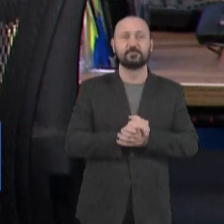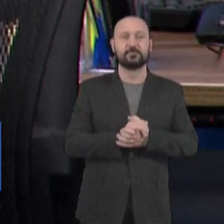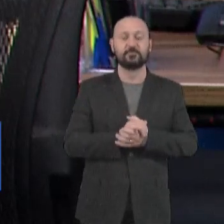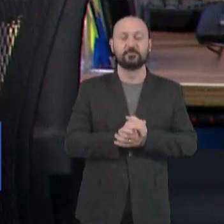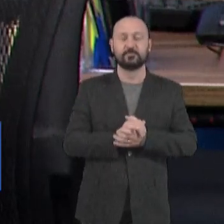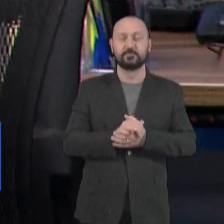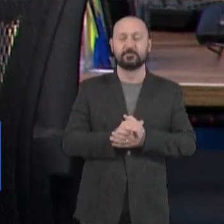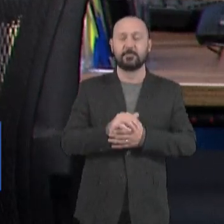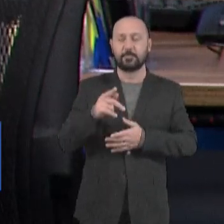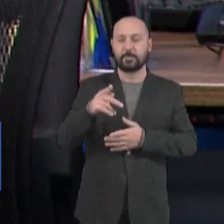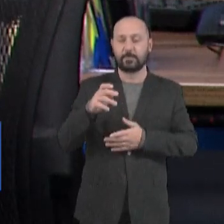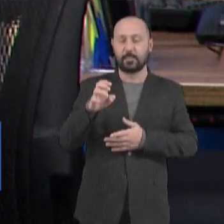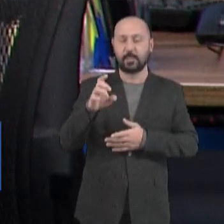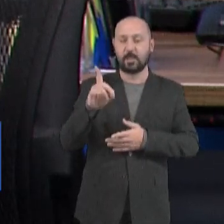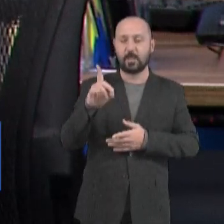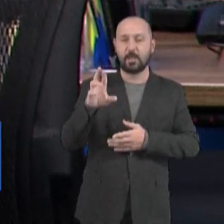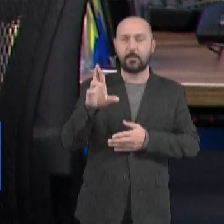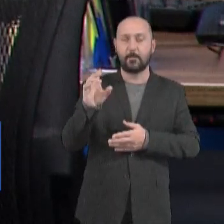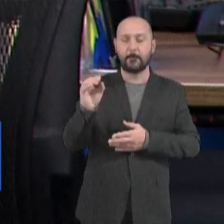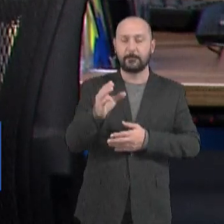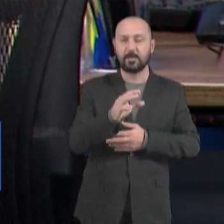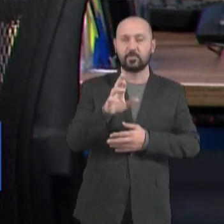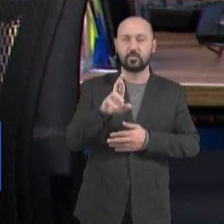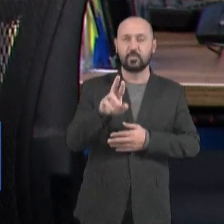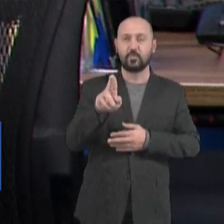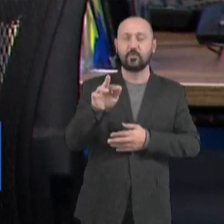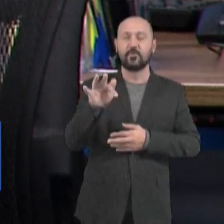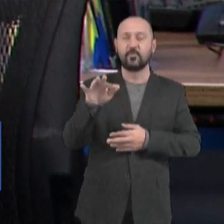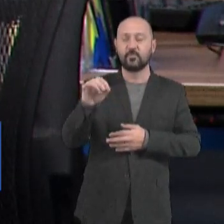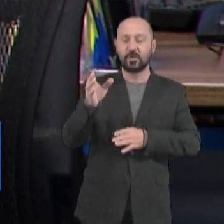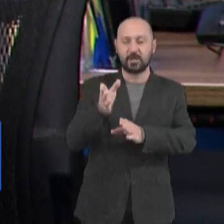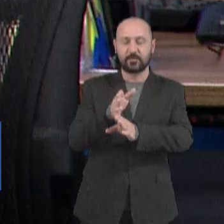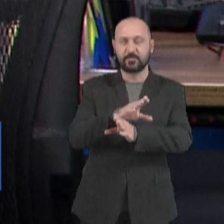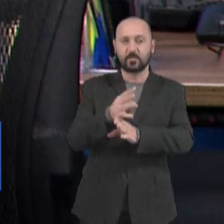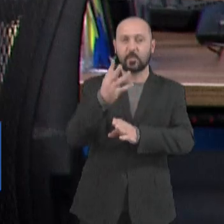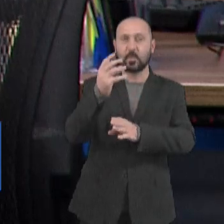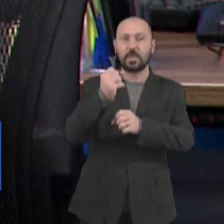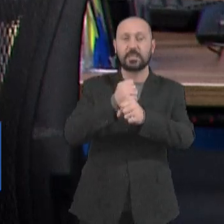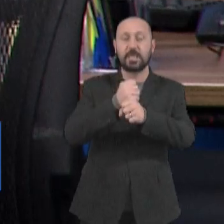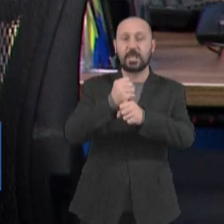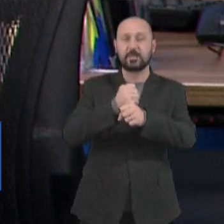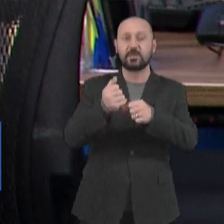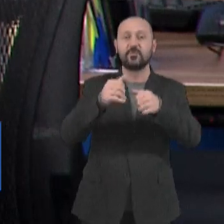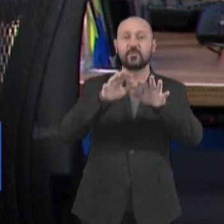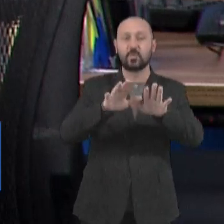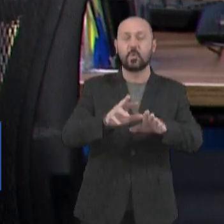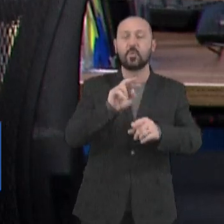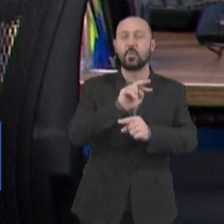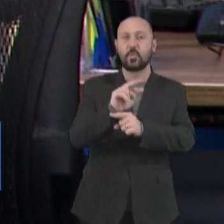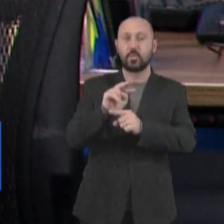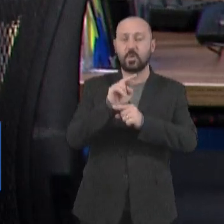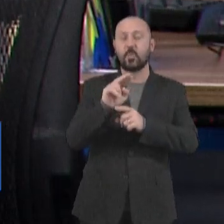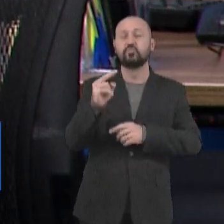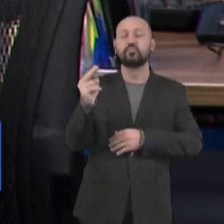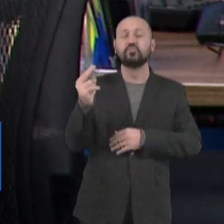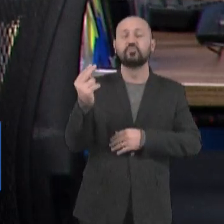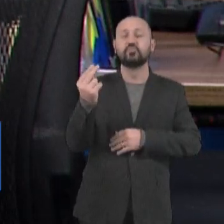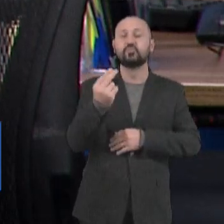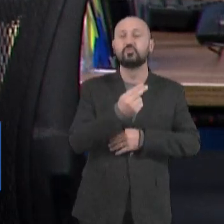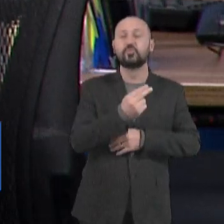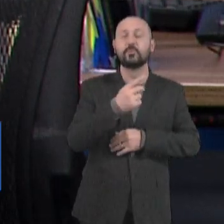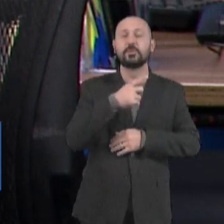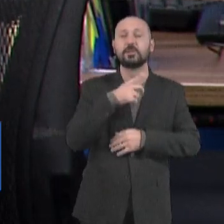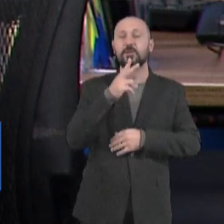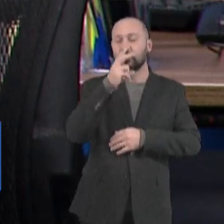José Rufino guardou nossa fronteira por 40 anos da sua vida, e é um nome